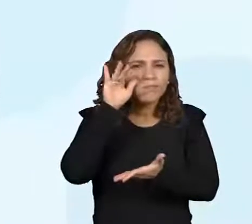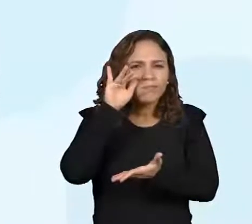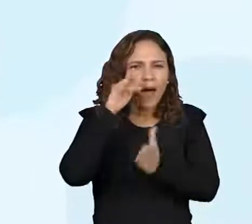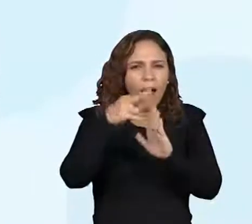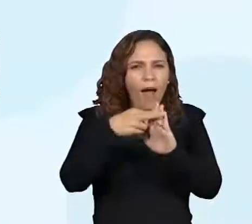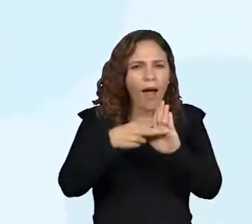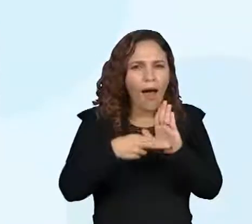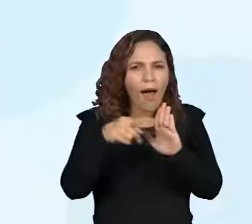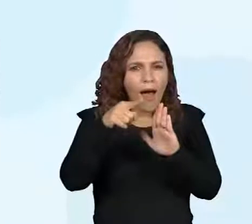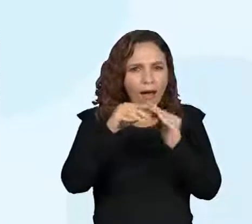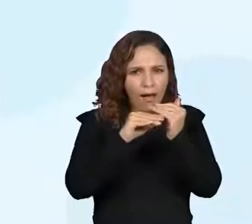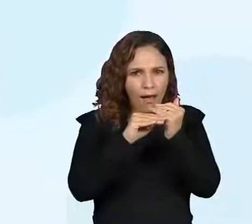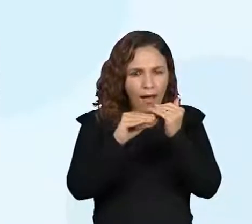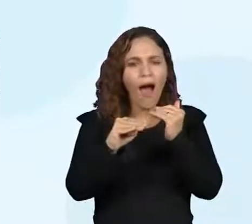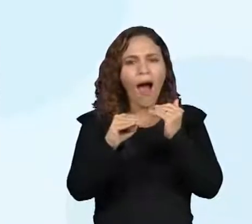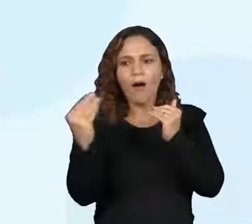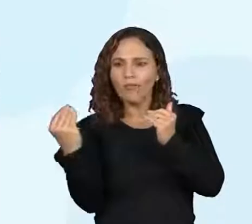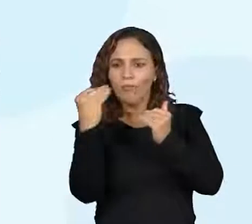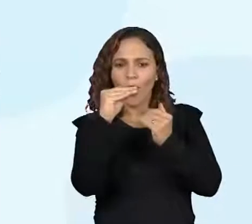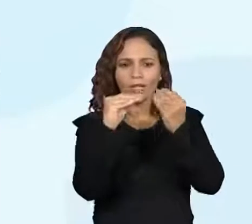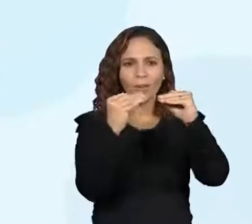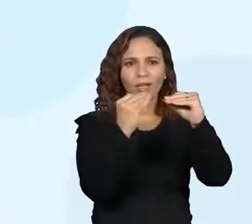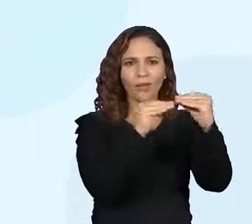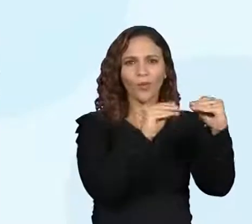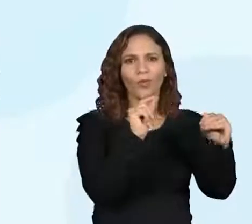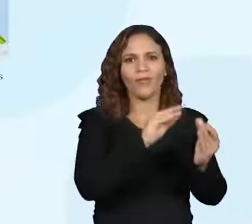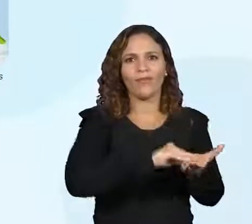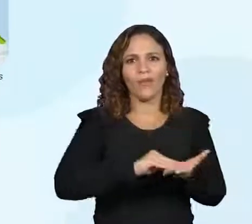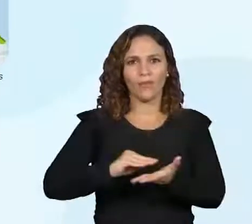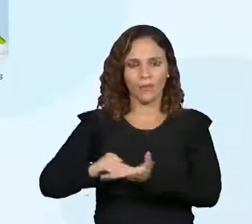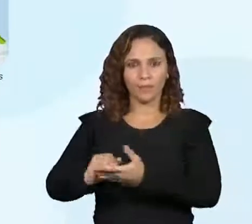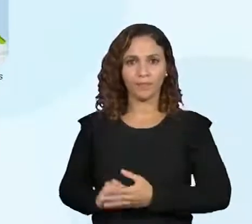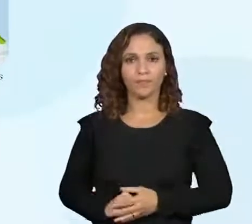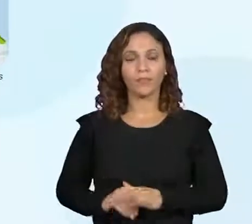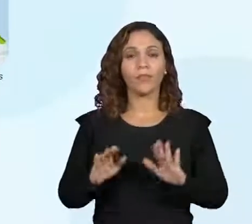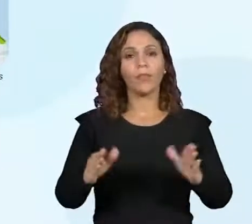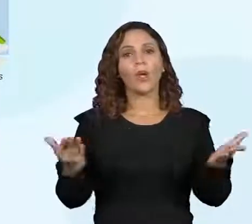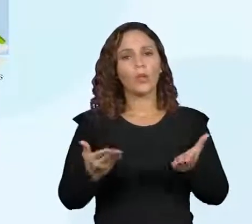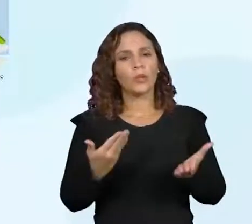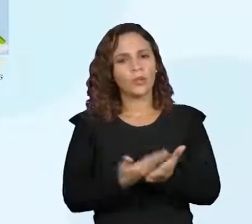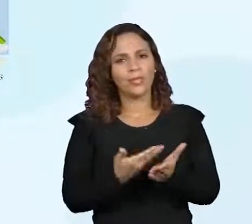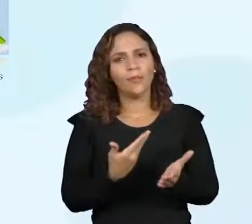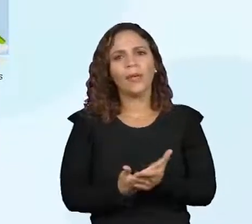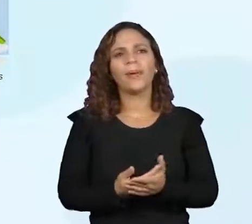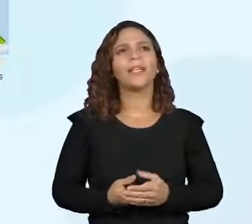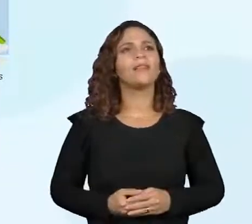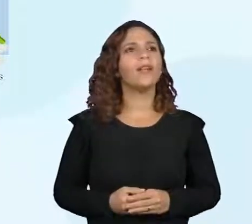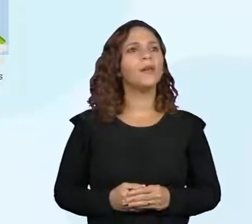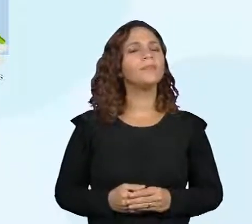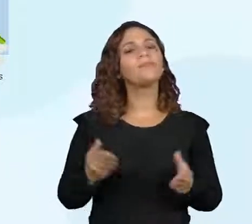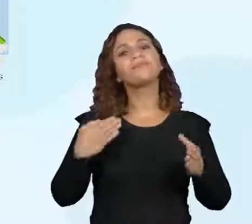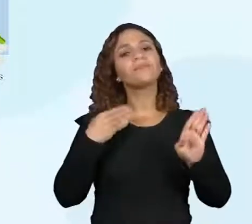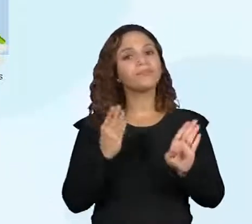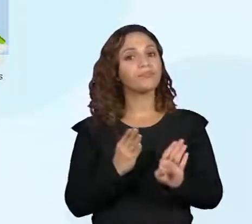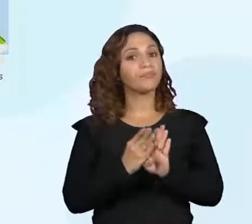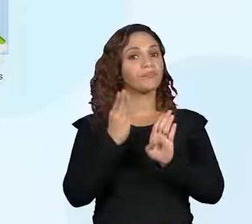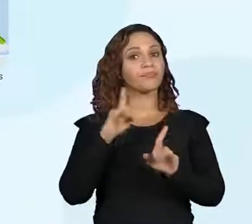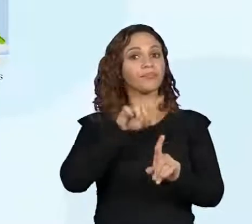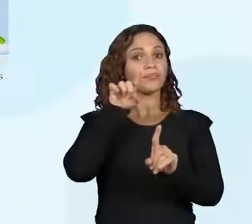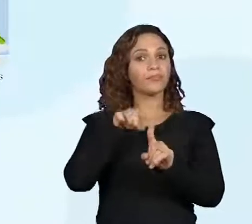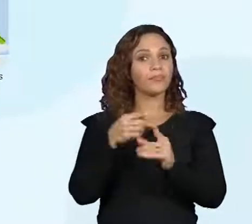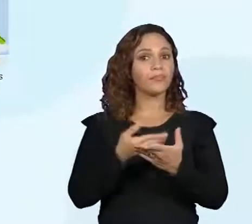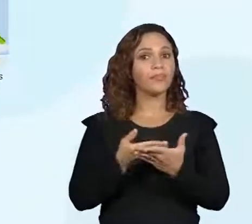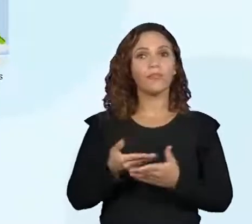regra de formação dessas sequências. Então, na aula de hoje, nós vamos descobrir o segredo